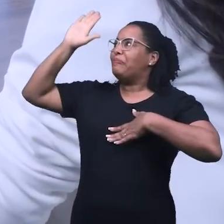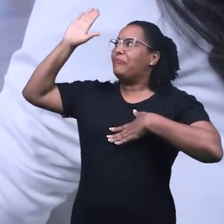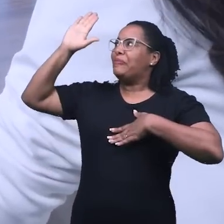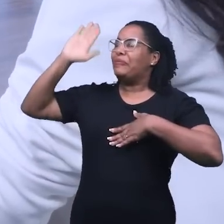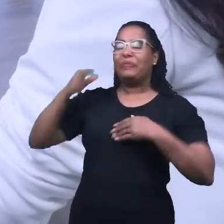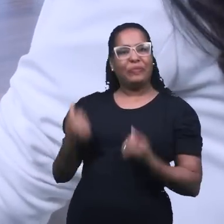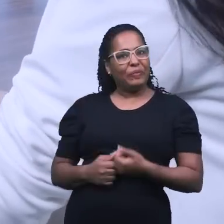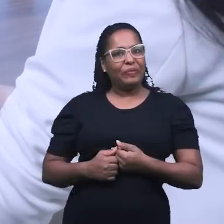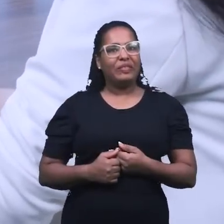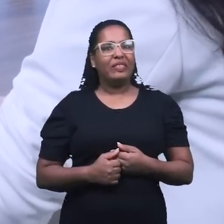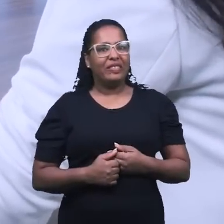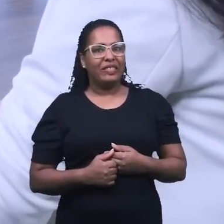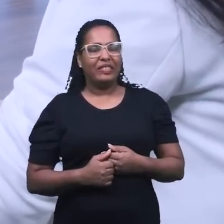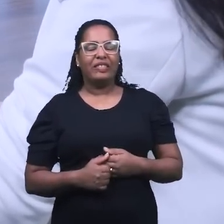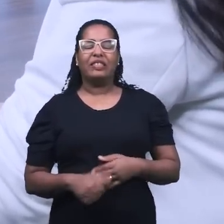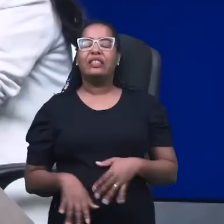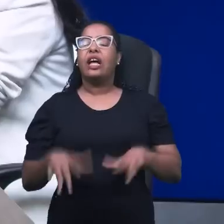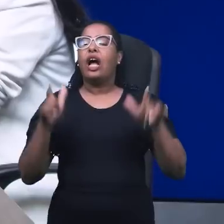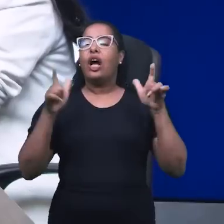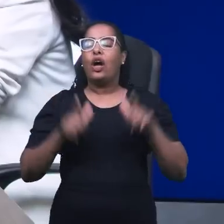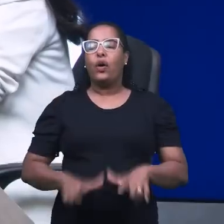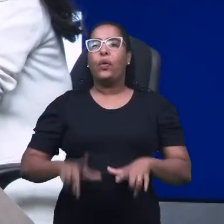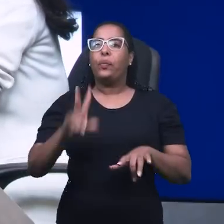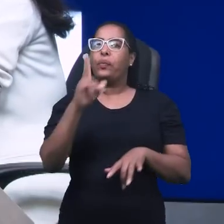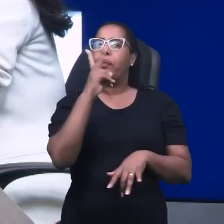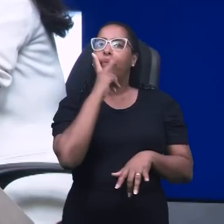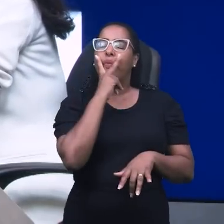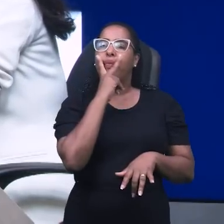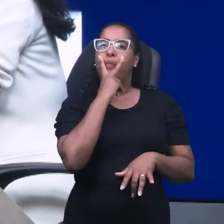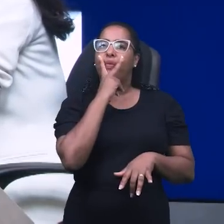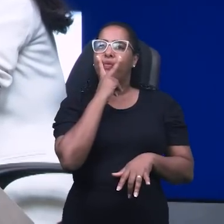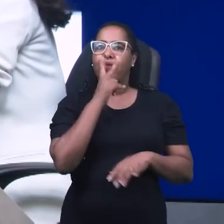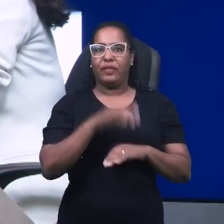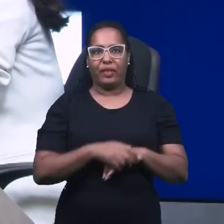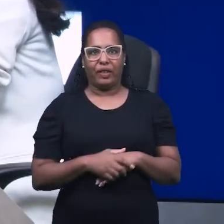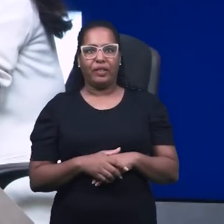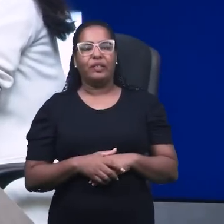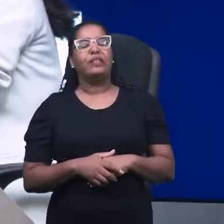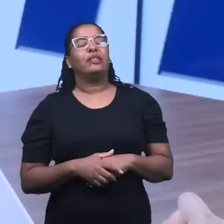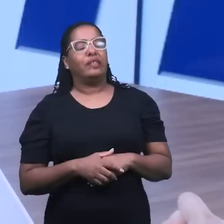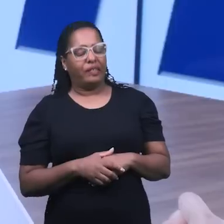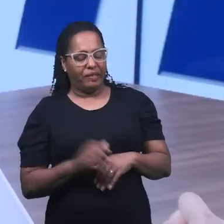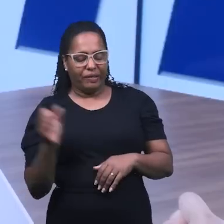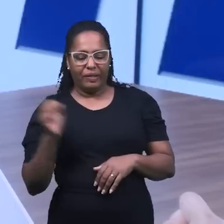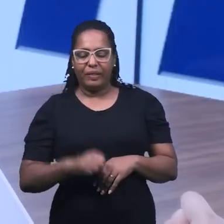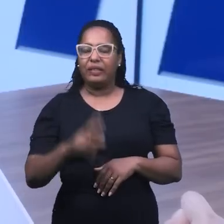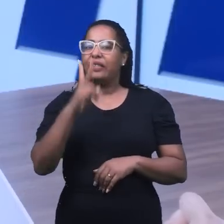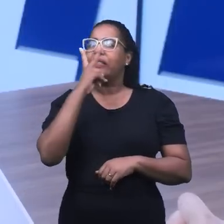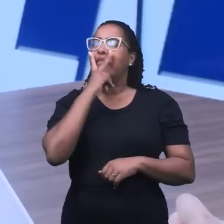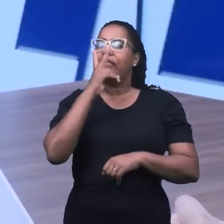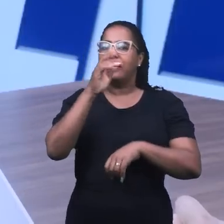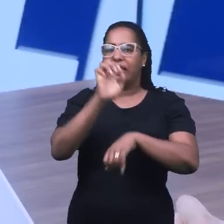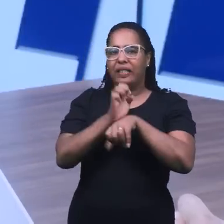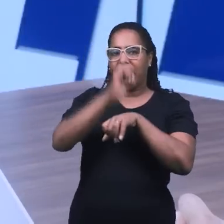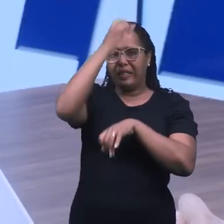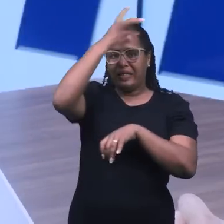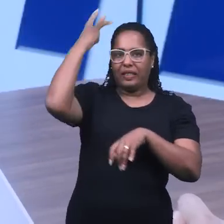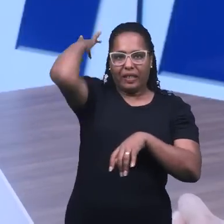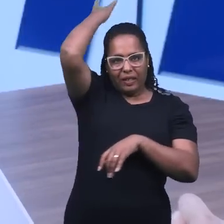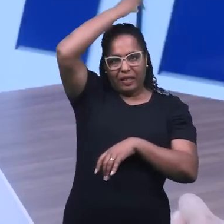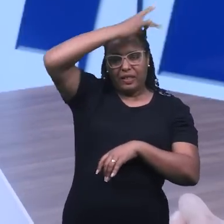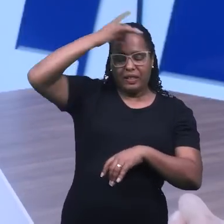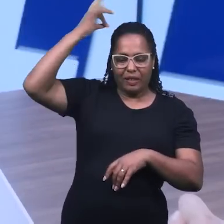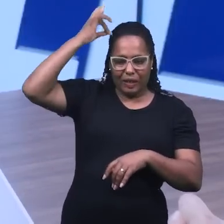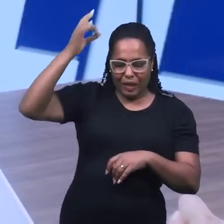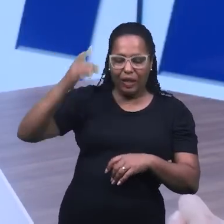eis-me aqui. Você é de Vitória, fala um pouquinho sobre você, sua família. Sim, sou de Vitória, Espírito